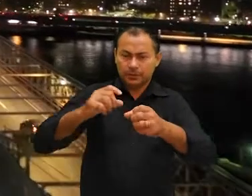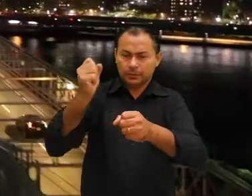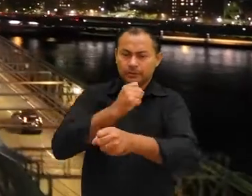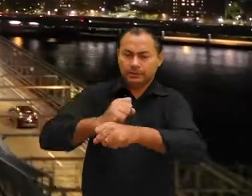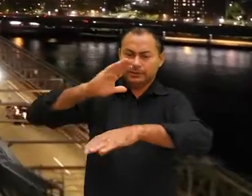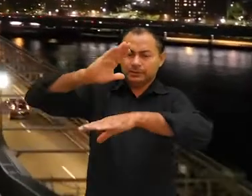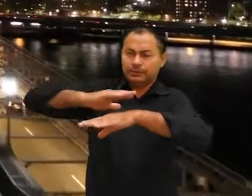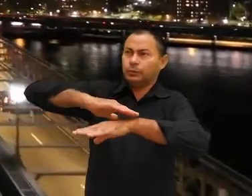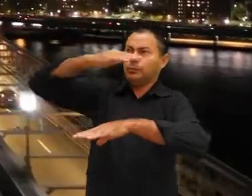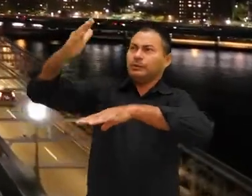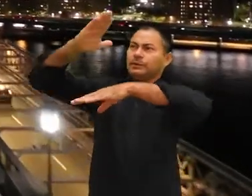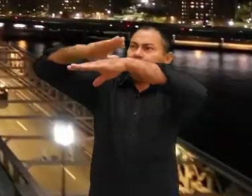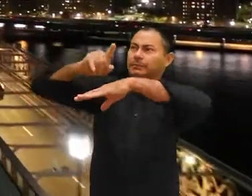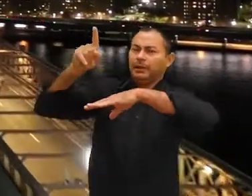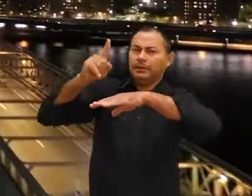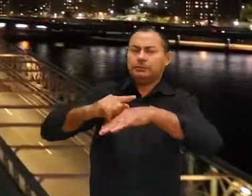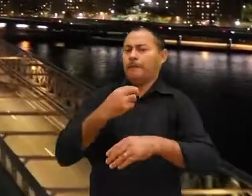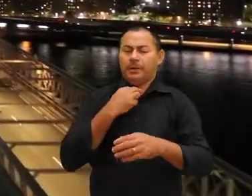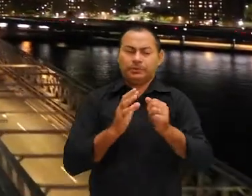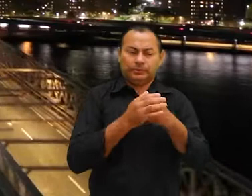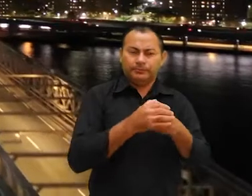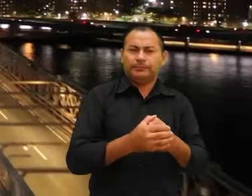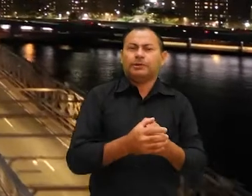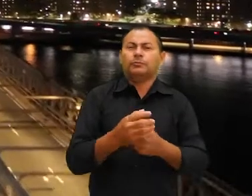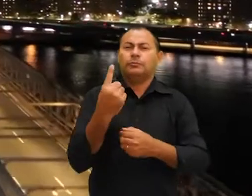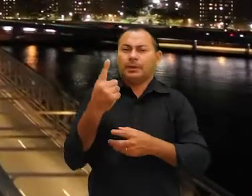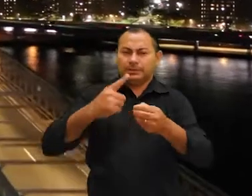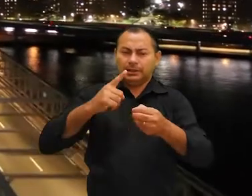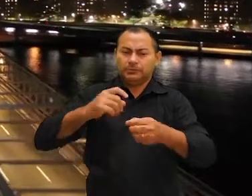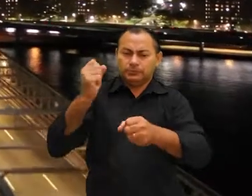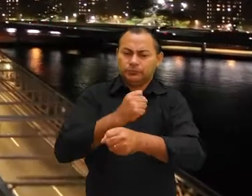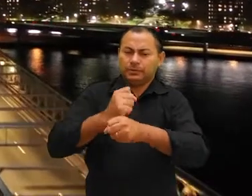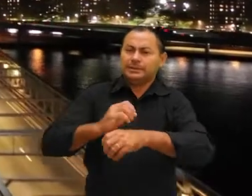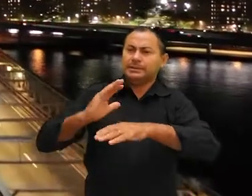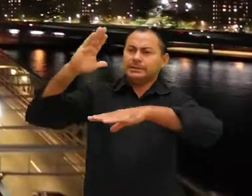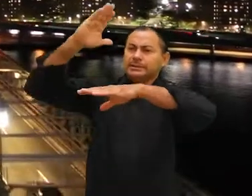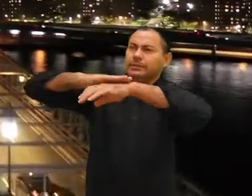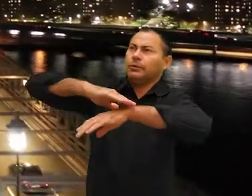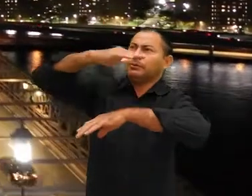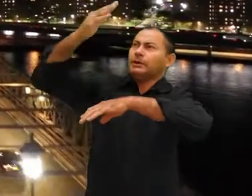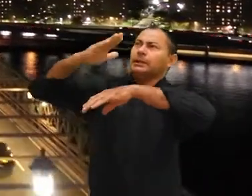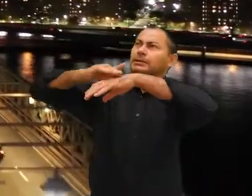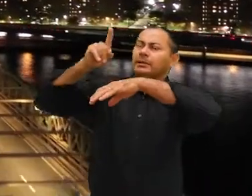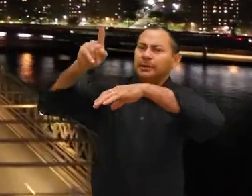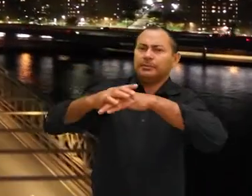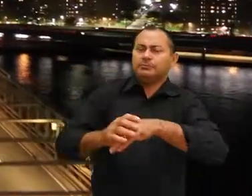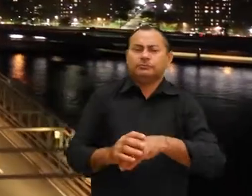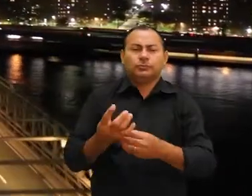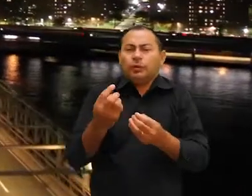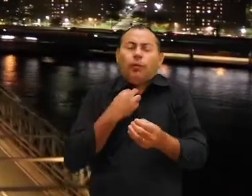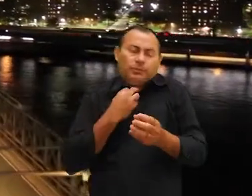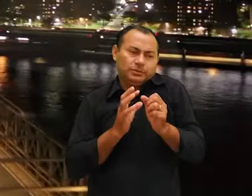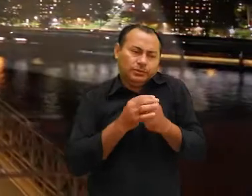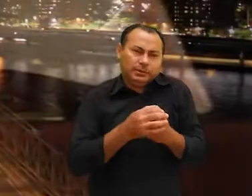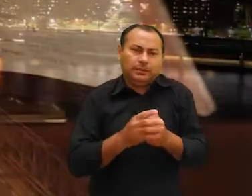cidade construída sobre o monte que não se pode esconder-se uma cidade está construída no alto de uma montanha não tem jeito de esconder ela